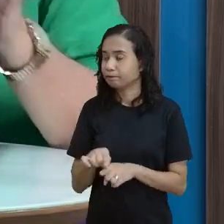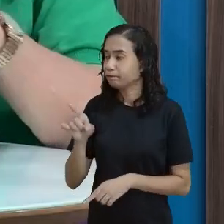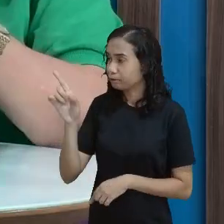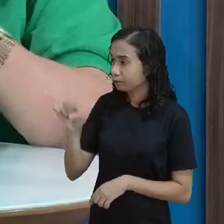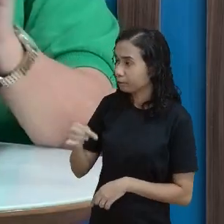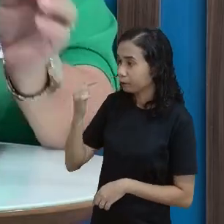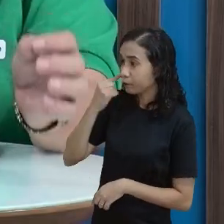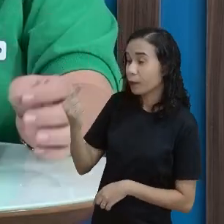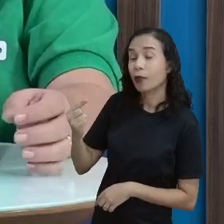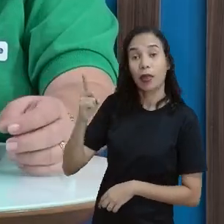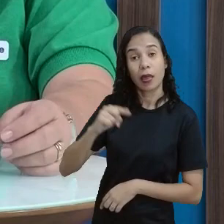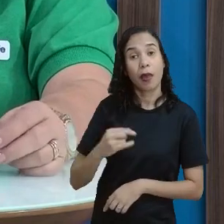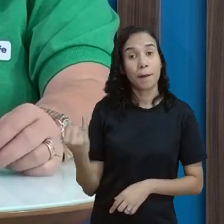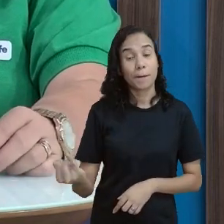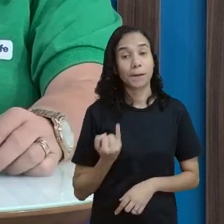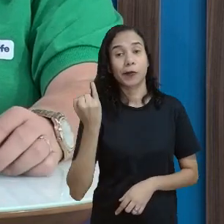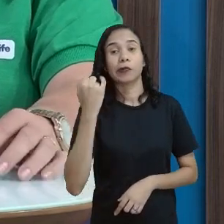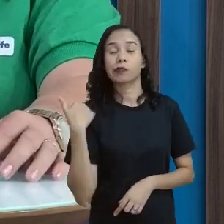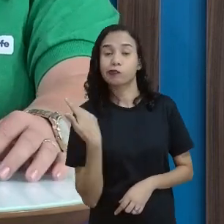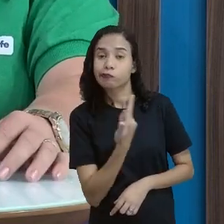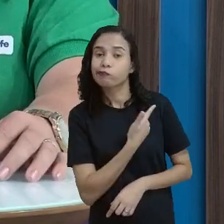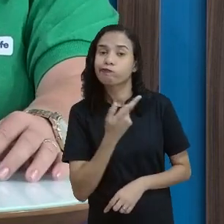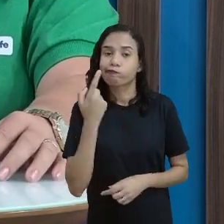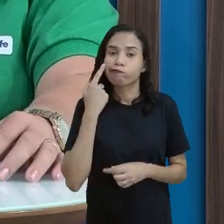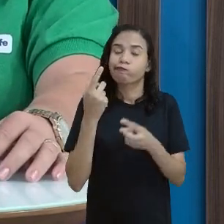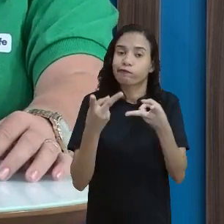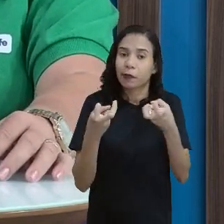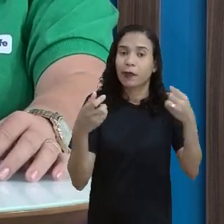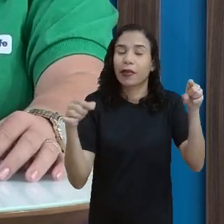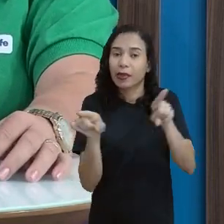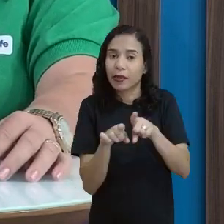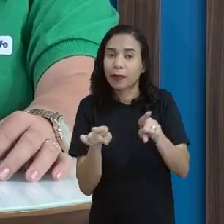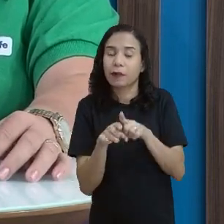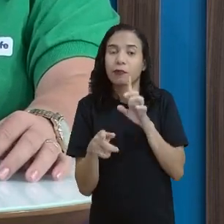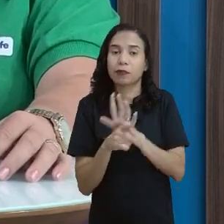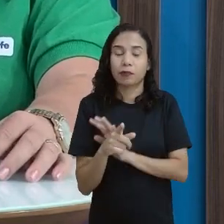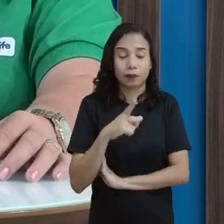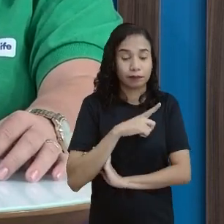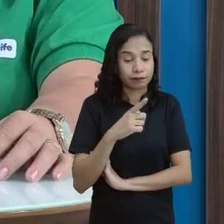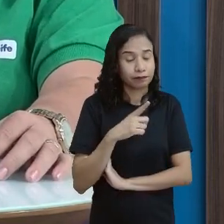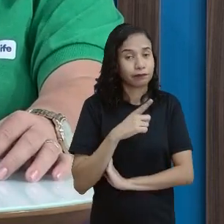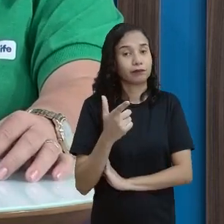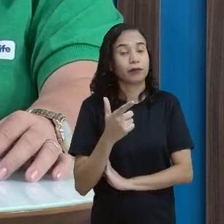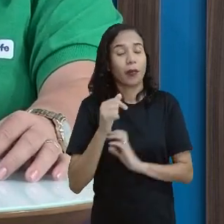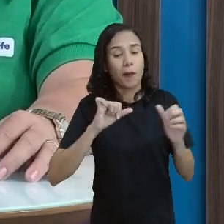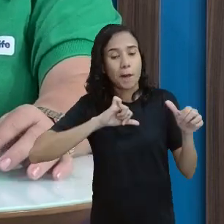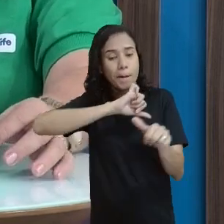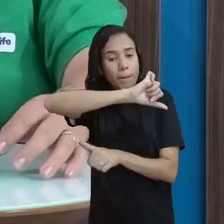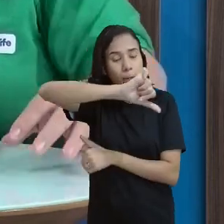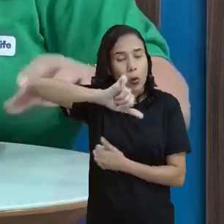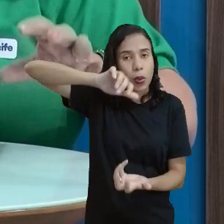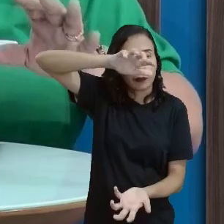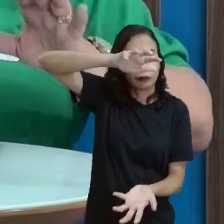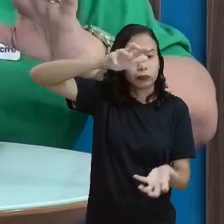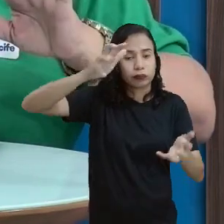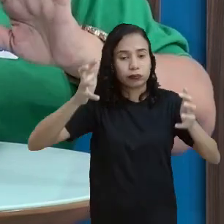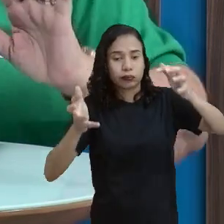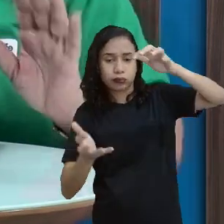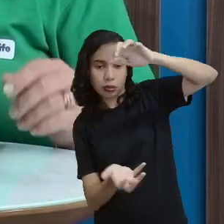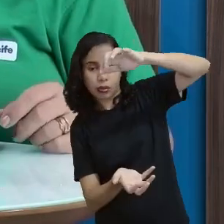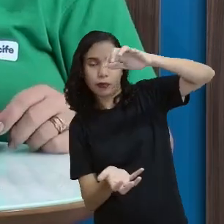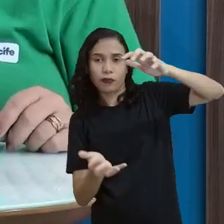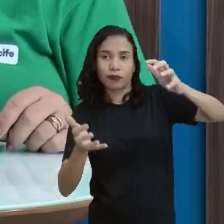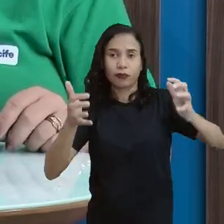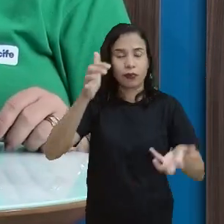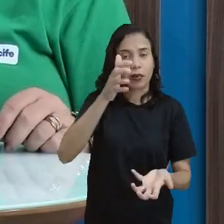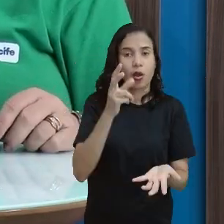esses polos, eles são muito importantes, porque são eles também, à medida, né, que também eles mudam, que mantém eles a uma